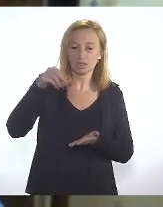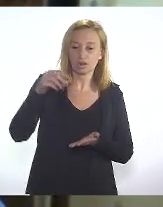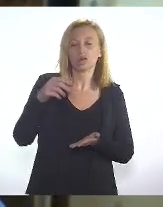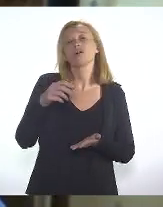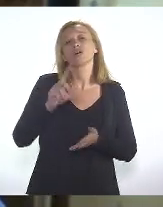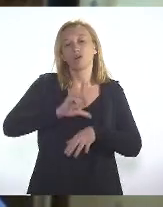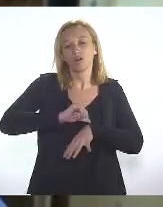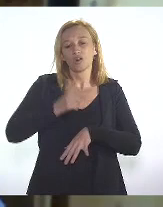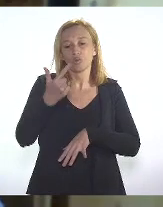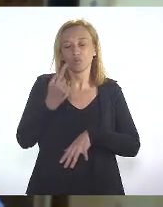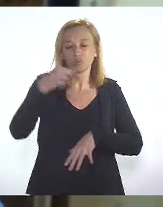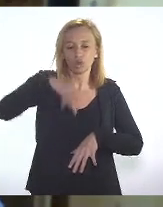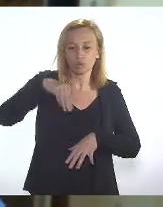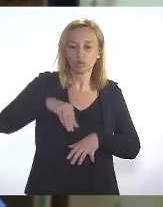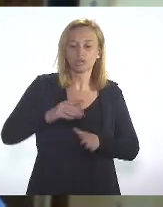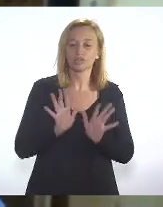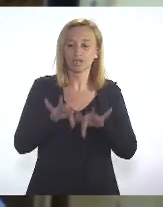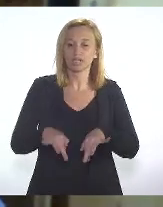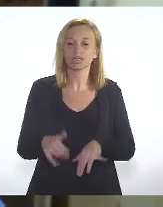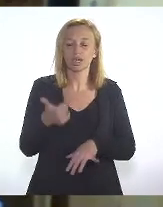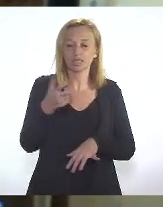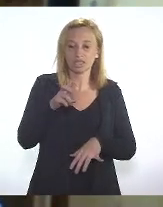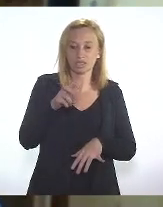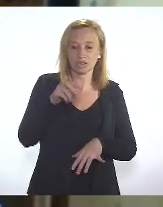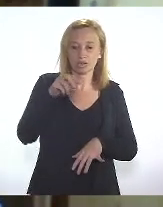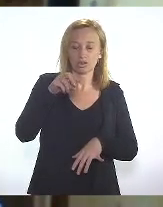15h01, encerrou-se às